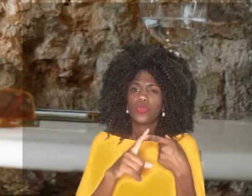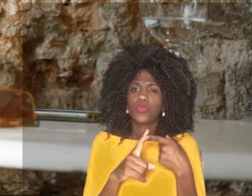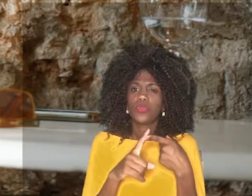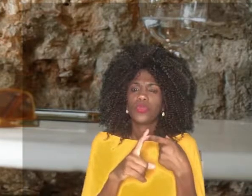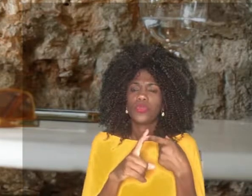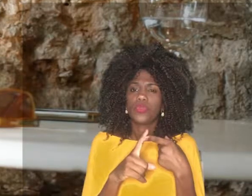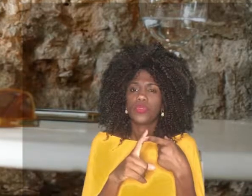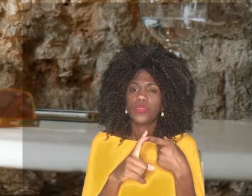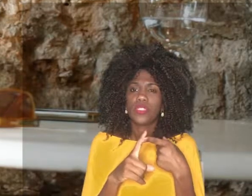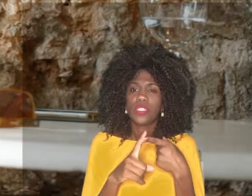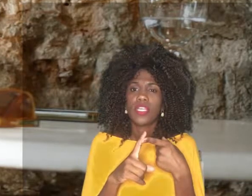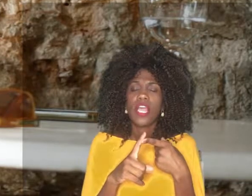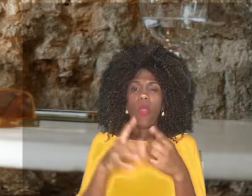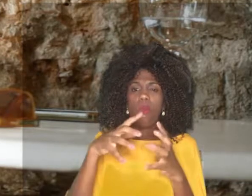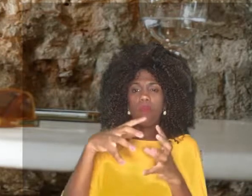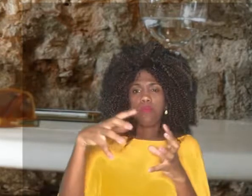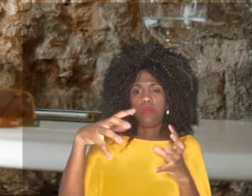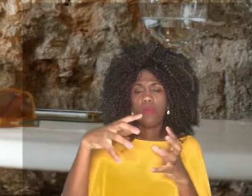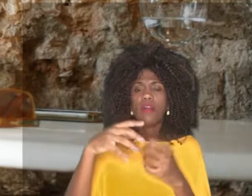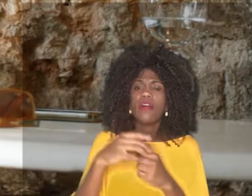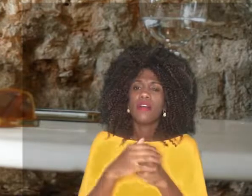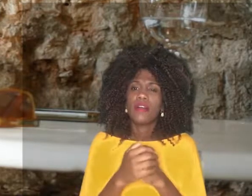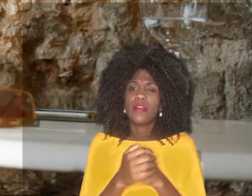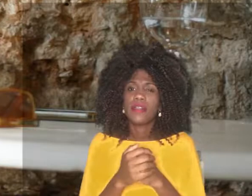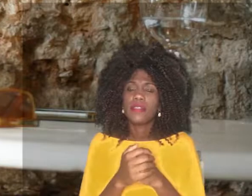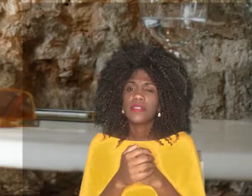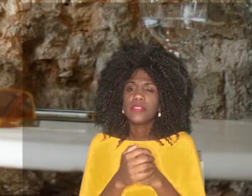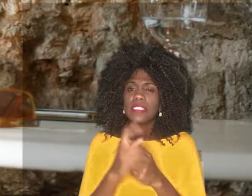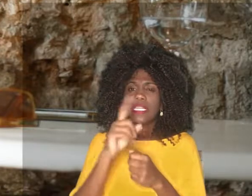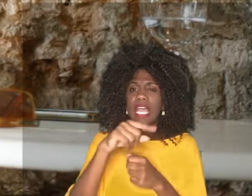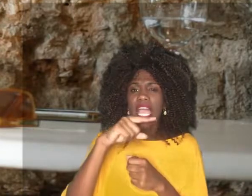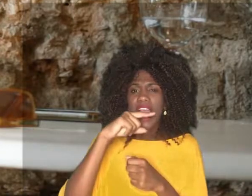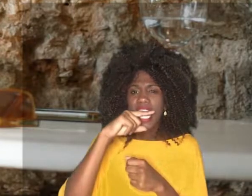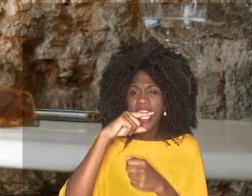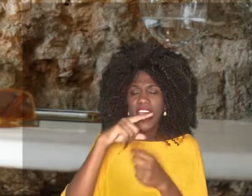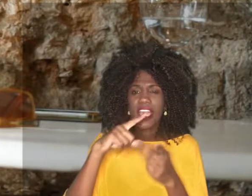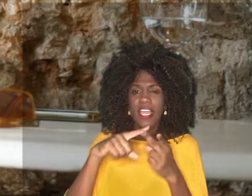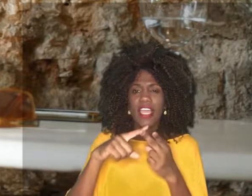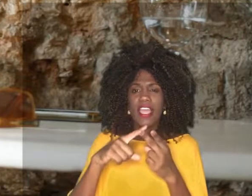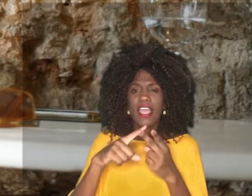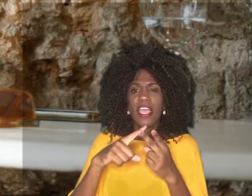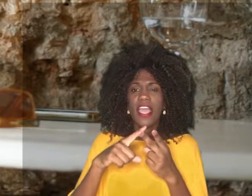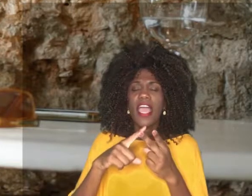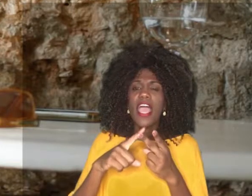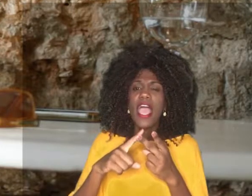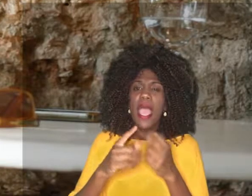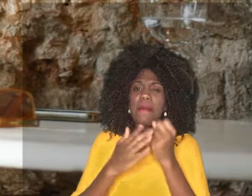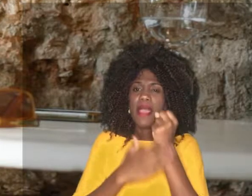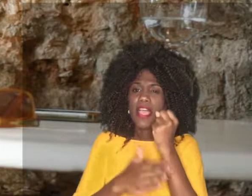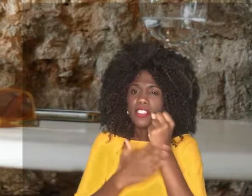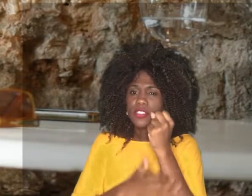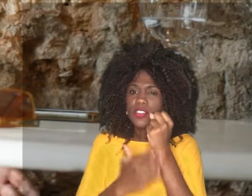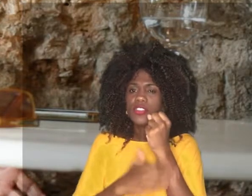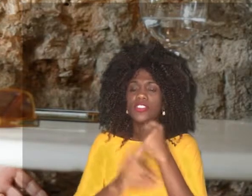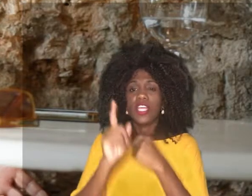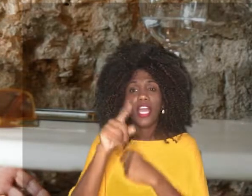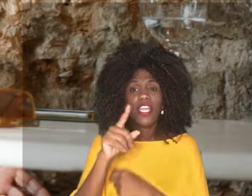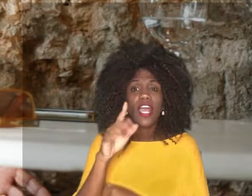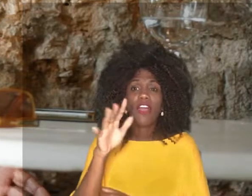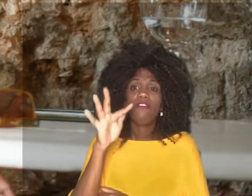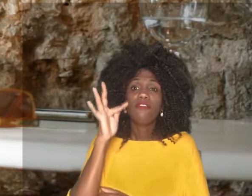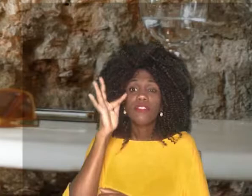como era aquela fruta-pão, cana, abacaxi, que eram as